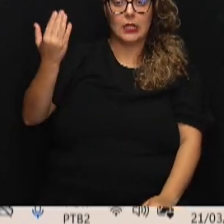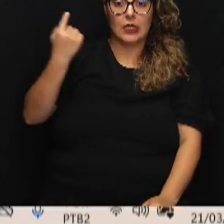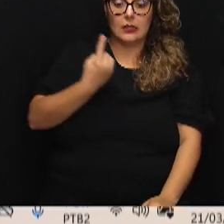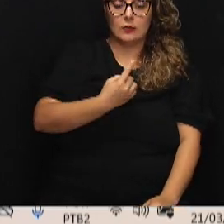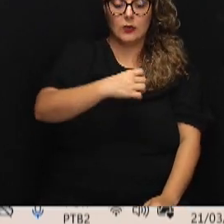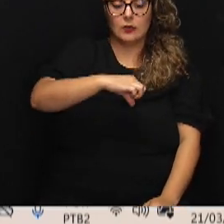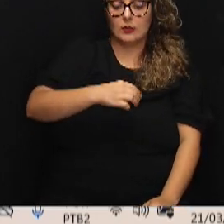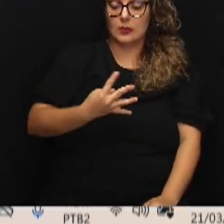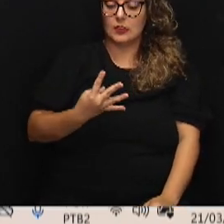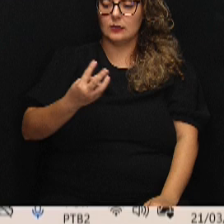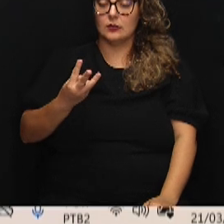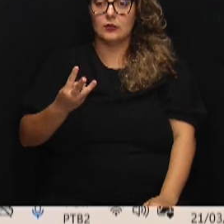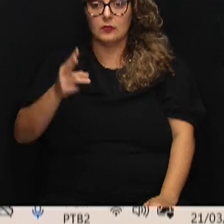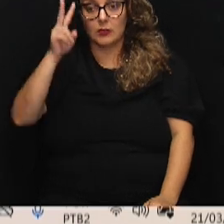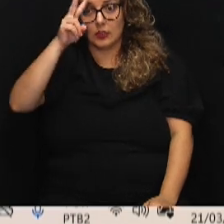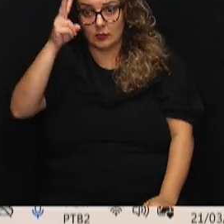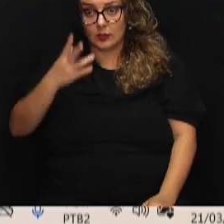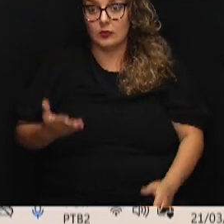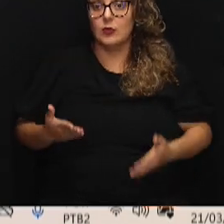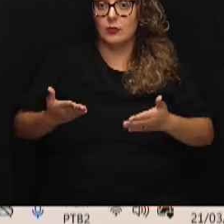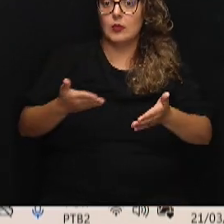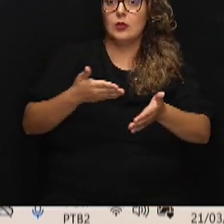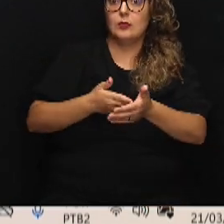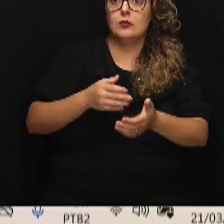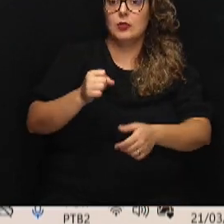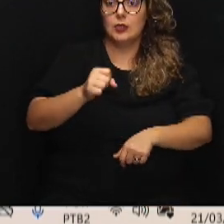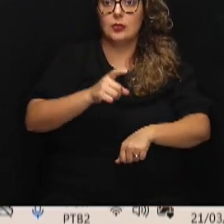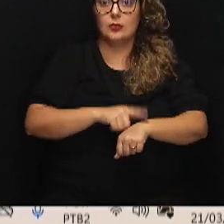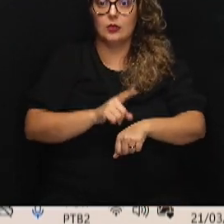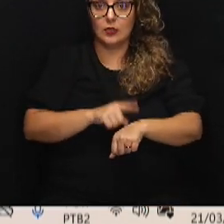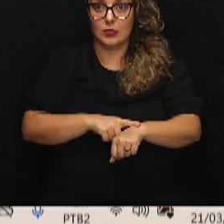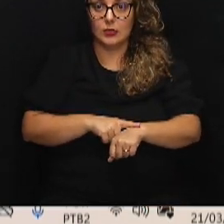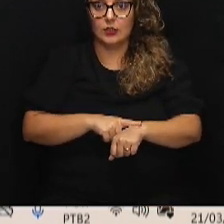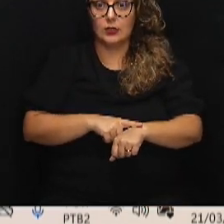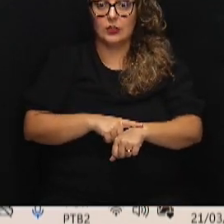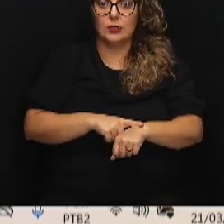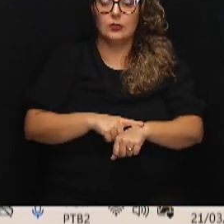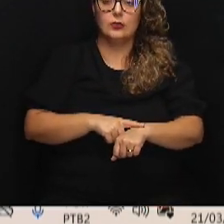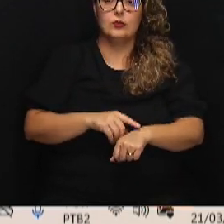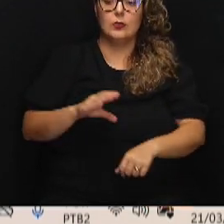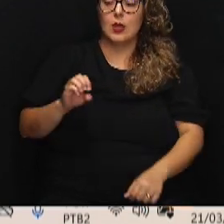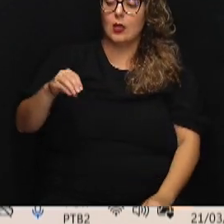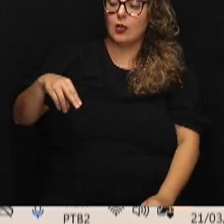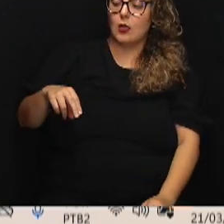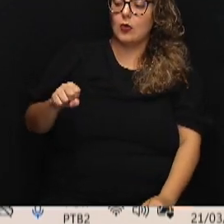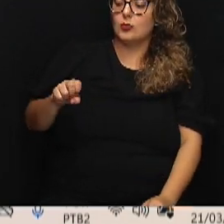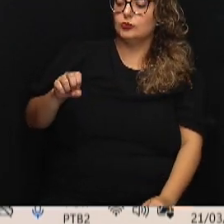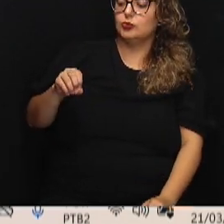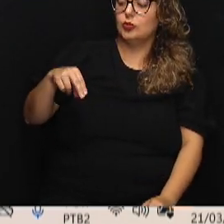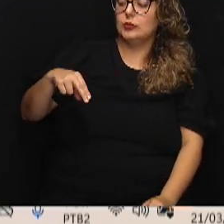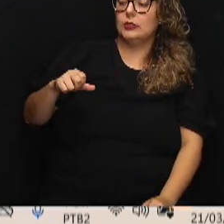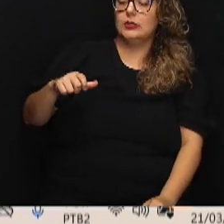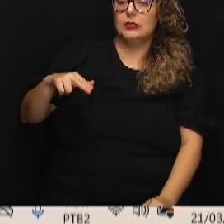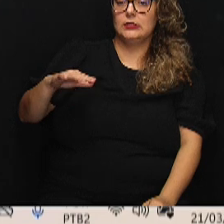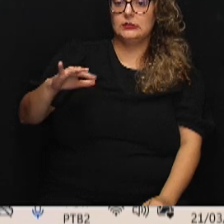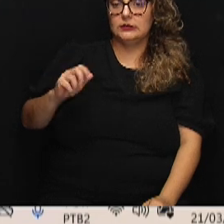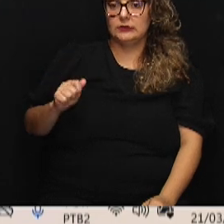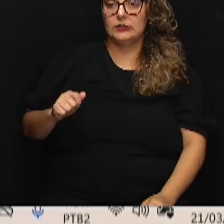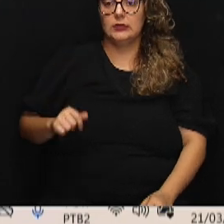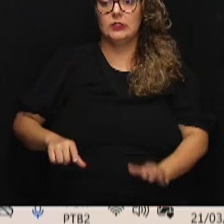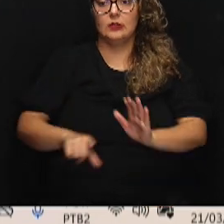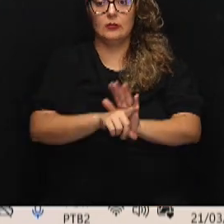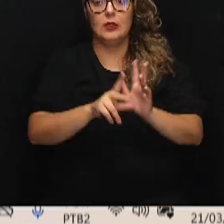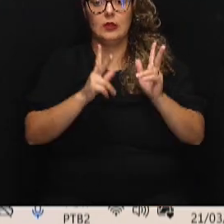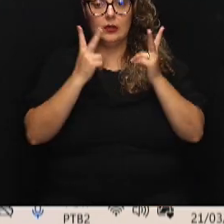vai lembrar que foi estabelecido o limite de 8 horas diárias, numa consonância com a legislação global, mas